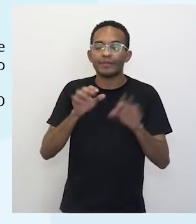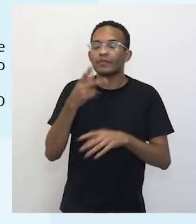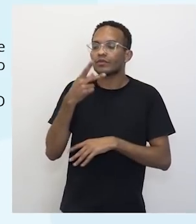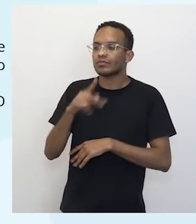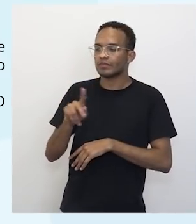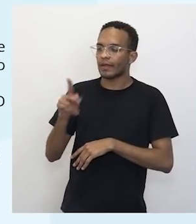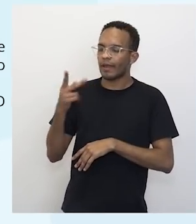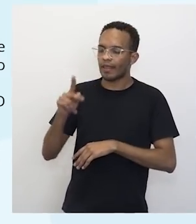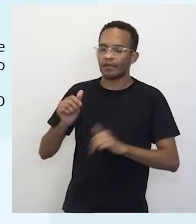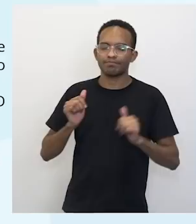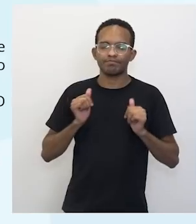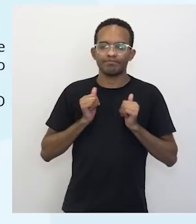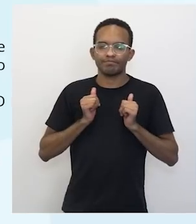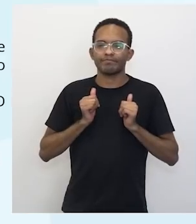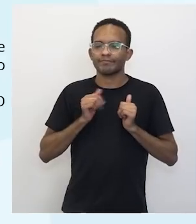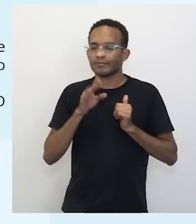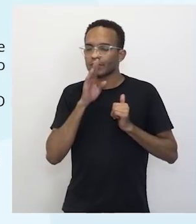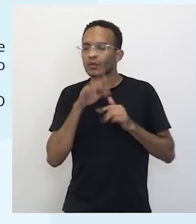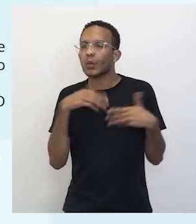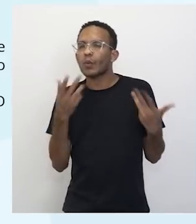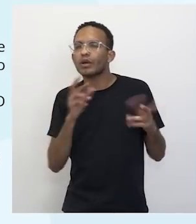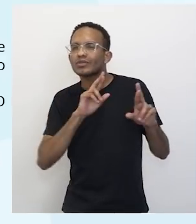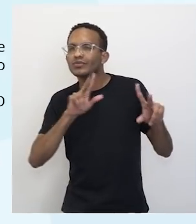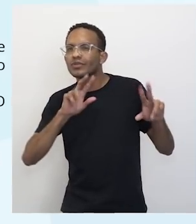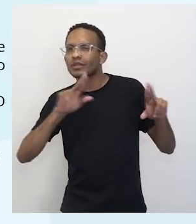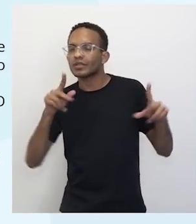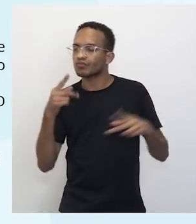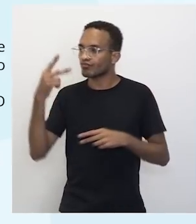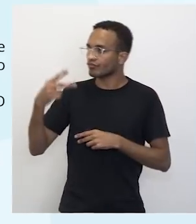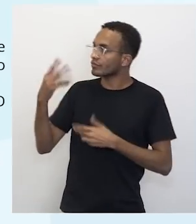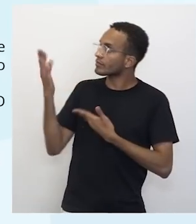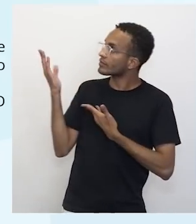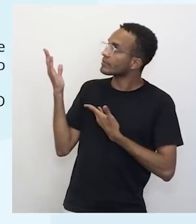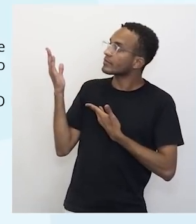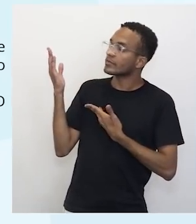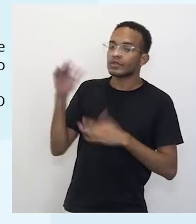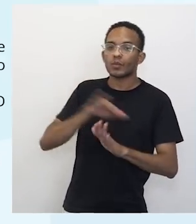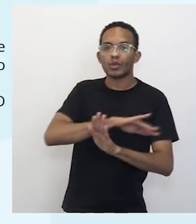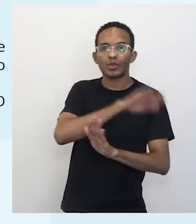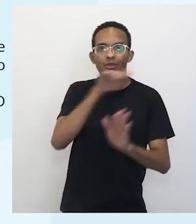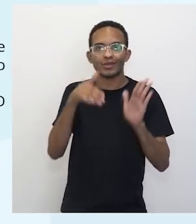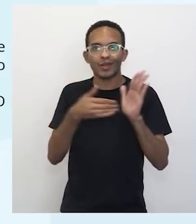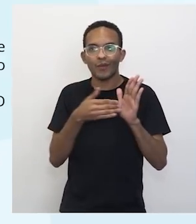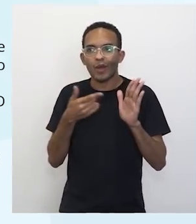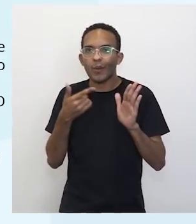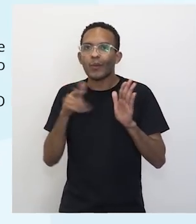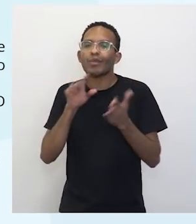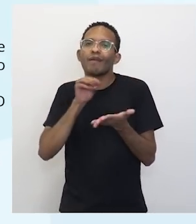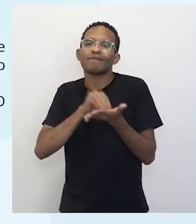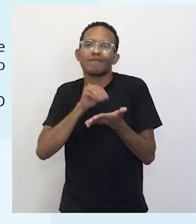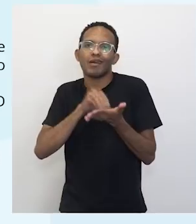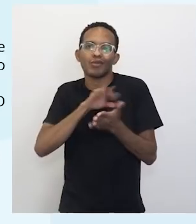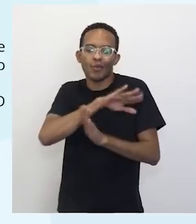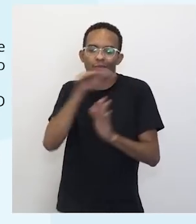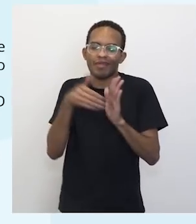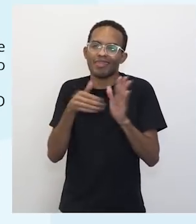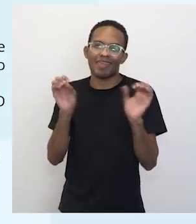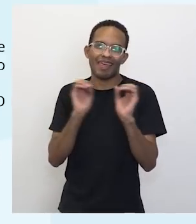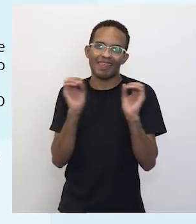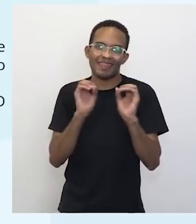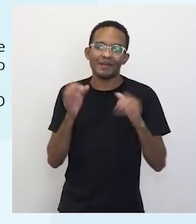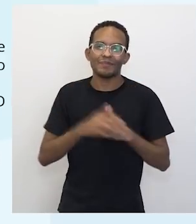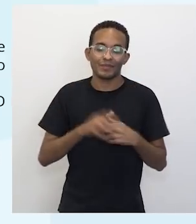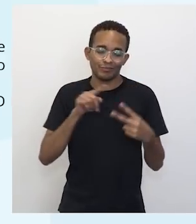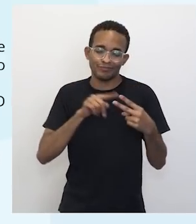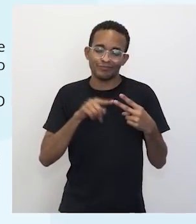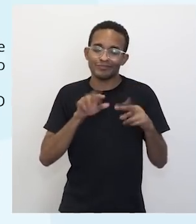do nosso lado. Qual é a diferença? Bom, que uma é completa e que a outra não é completa, né? Por isso